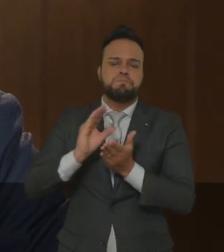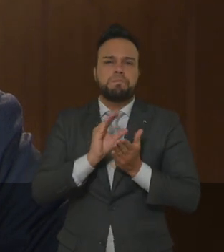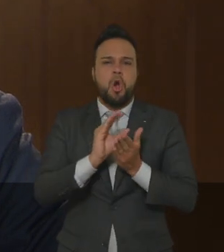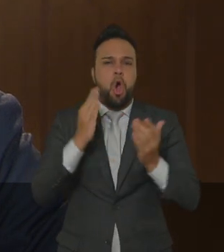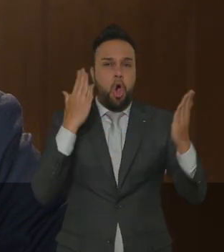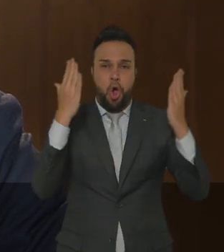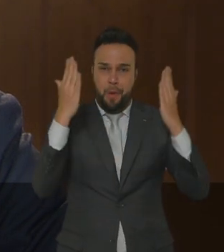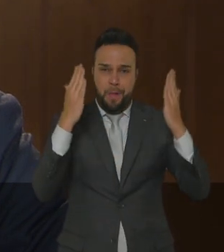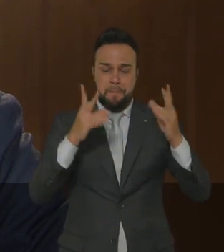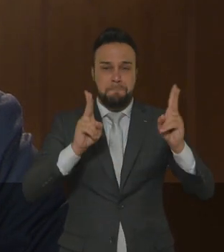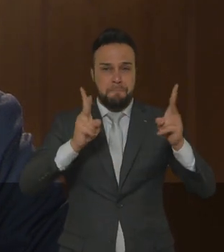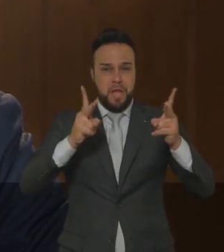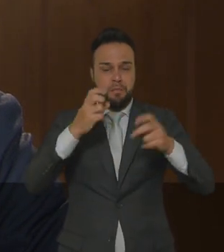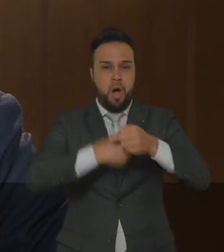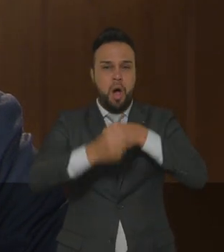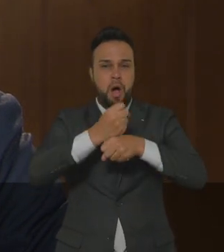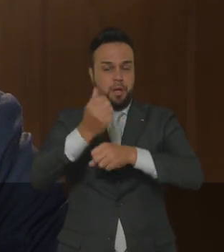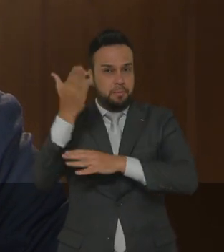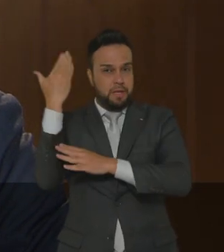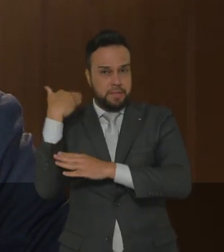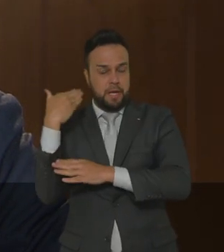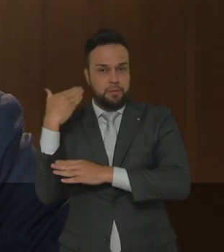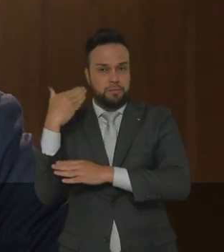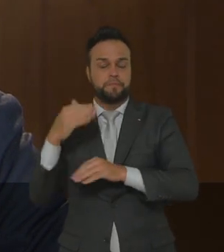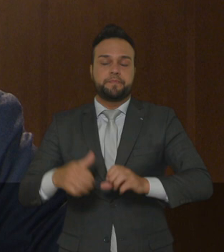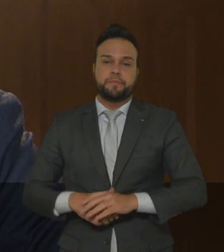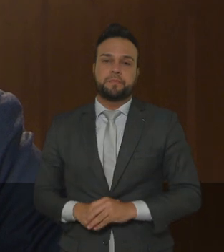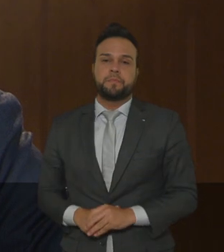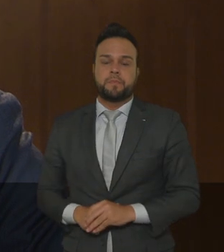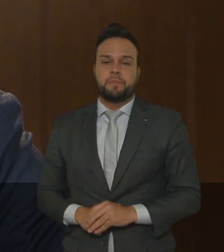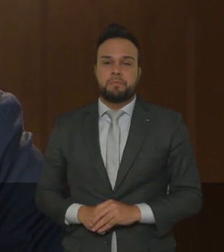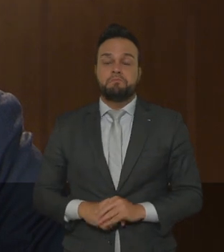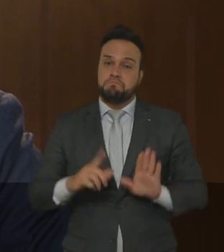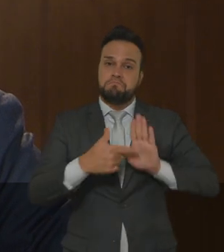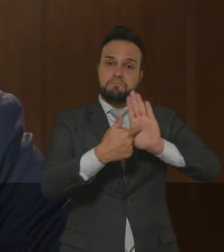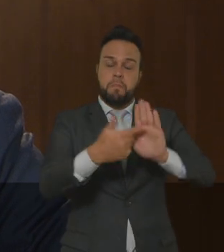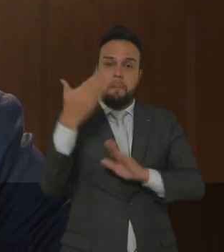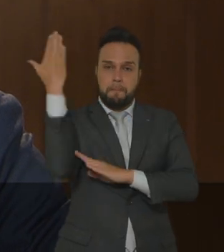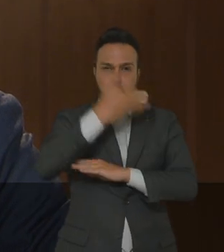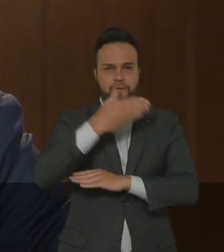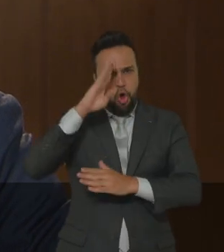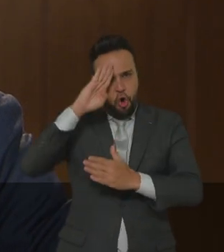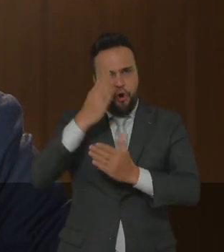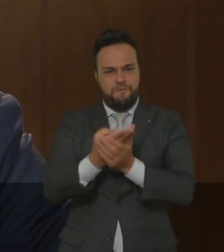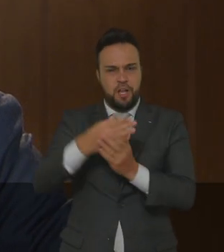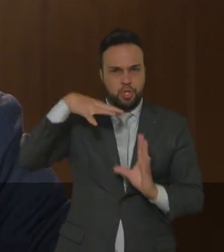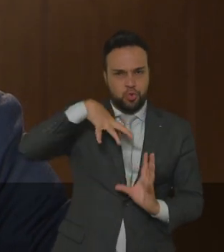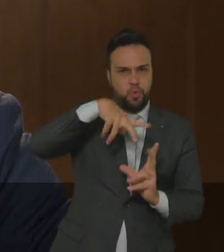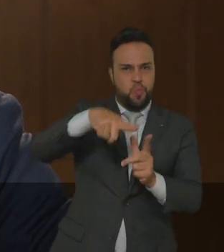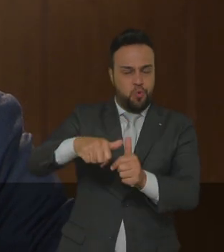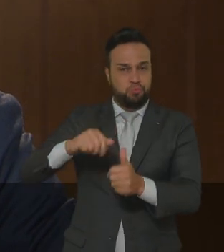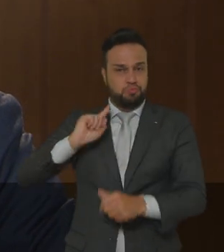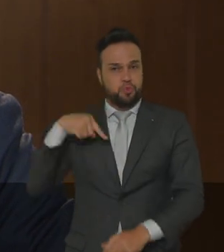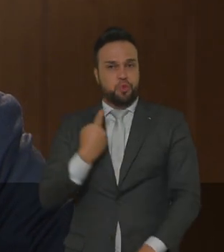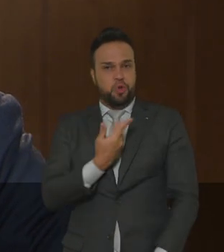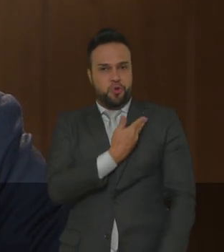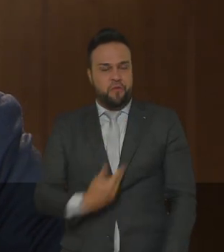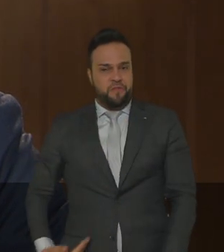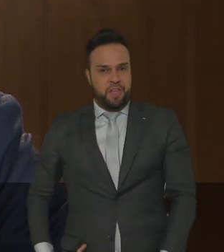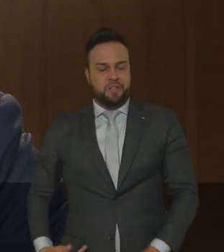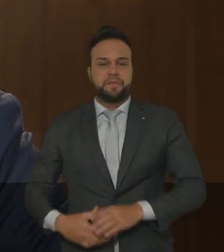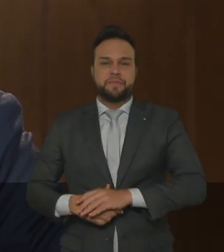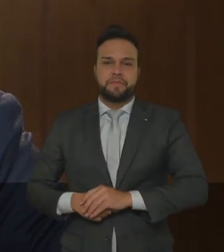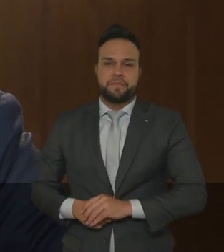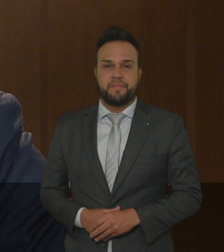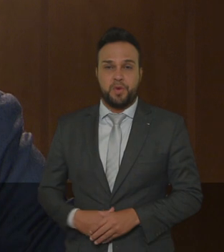em comparação com mesmo período do ano passado isso comprova a confiança do mundo em nosso